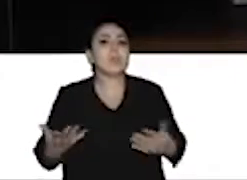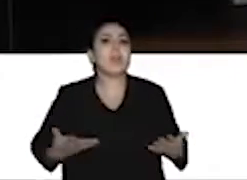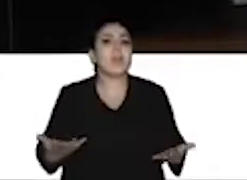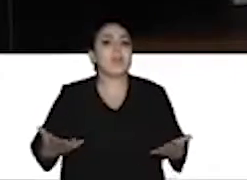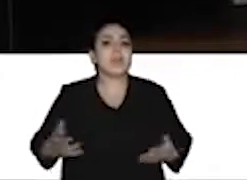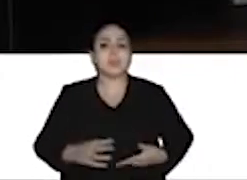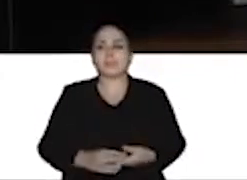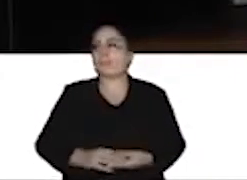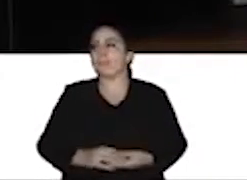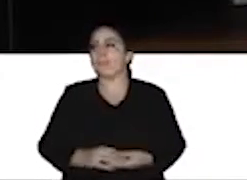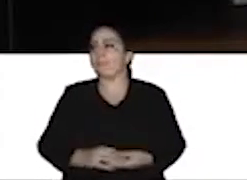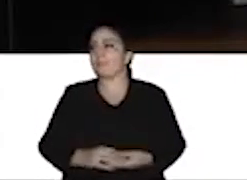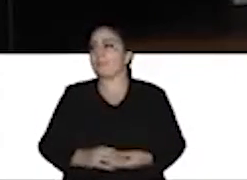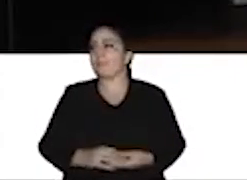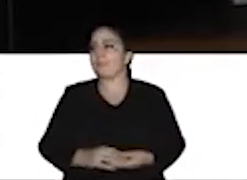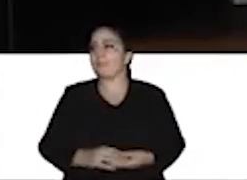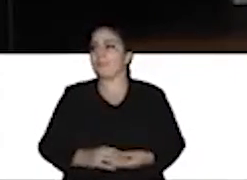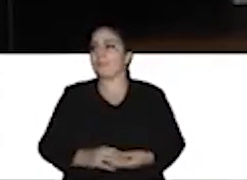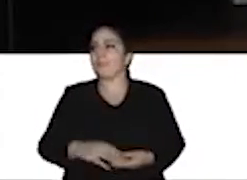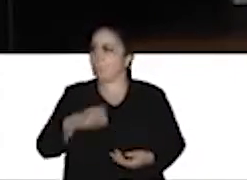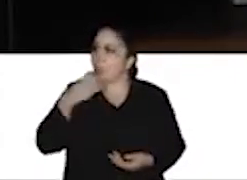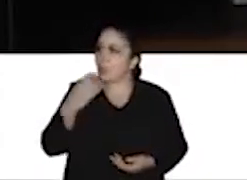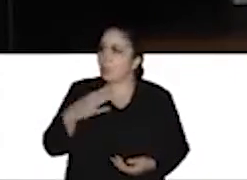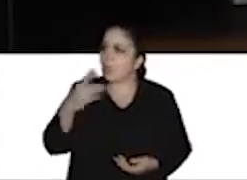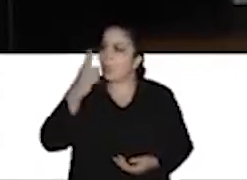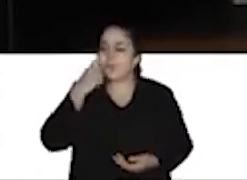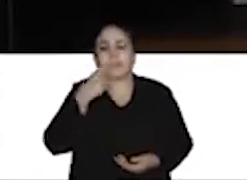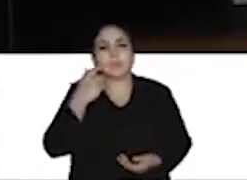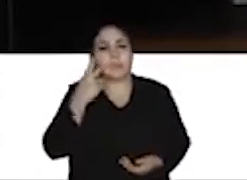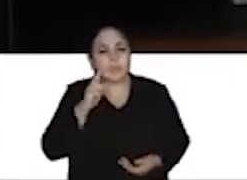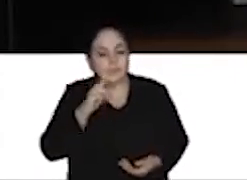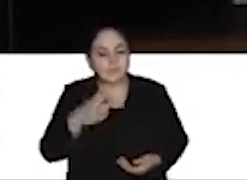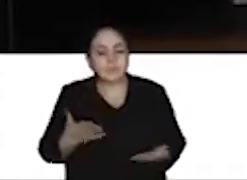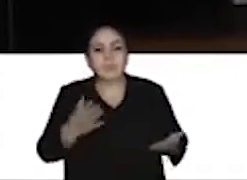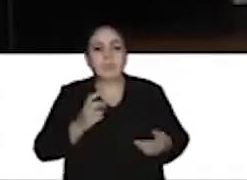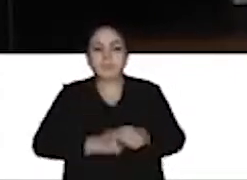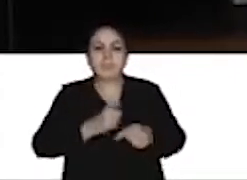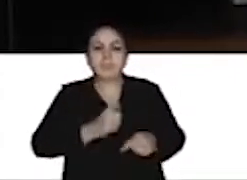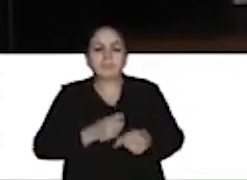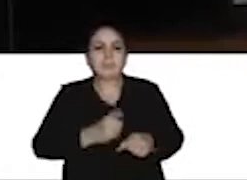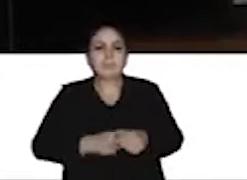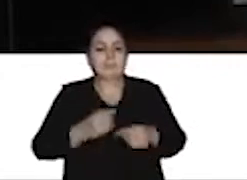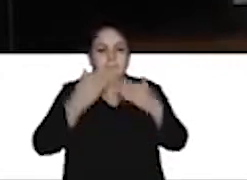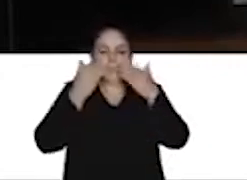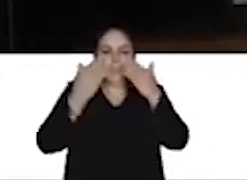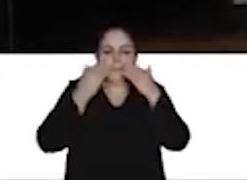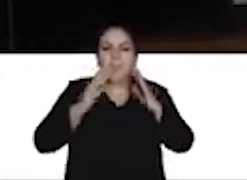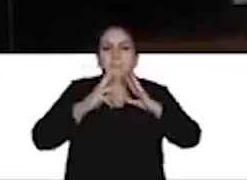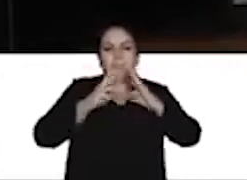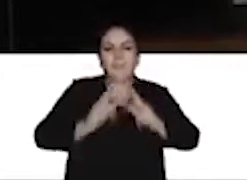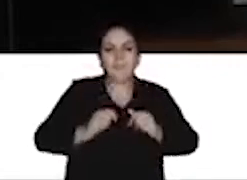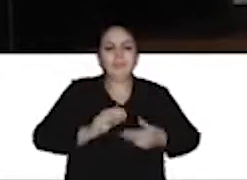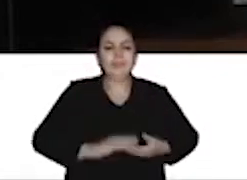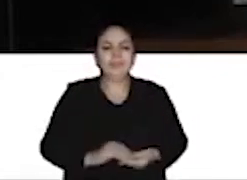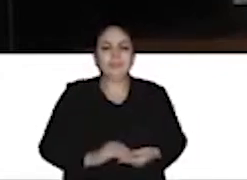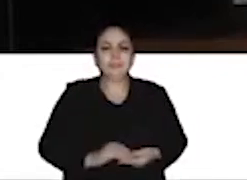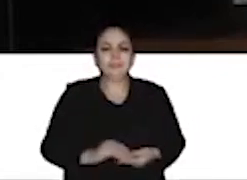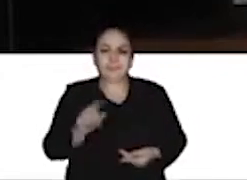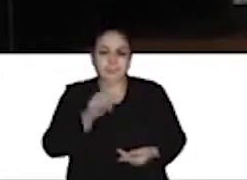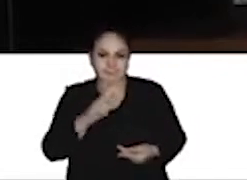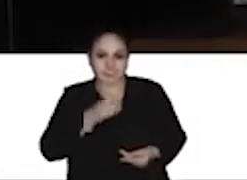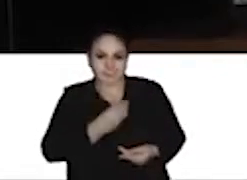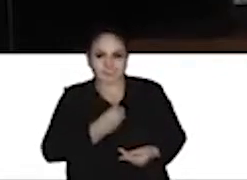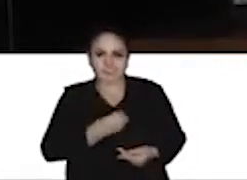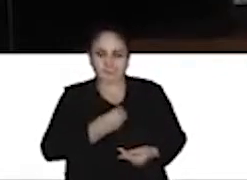Cadê o osso? Fila nessa jogada. Vamos, vamos, olha aqui, ó. Gosto, me gosta dessa parte. Vamos apostar, vamos apostar. Aposta, aposta. Vamos, você coça em pila? Aqui,